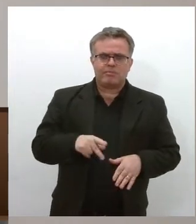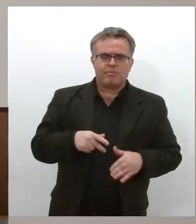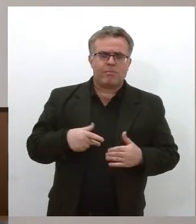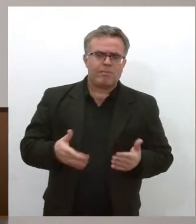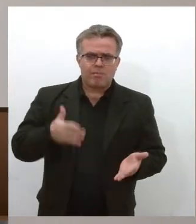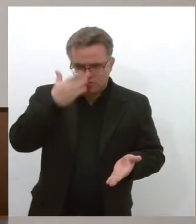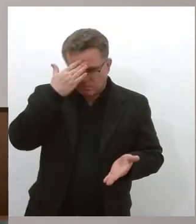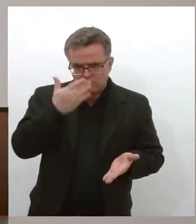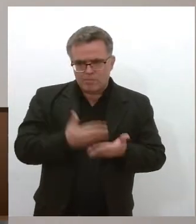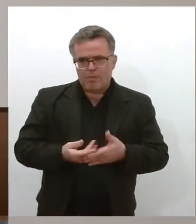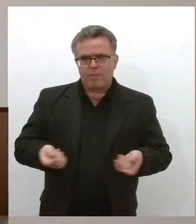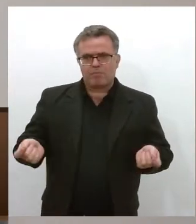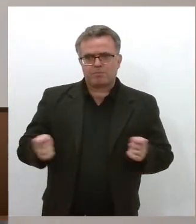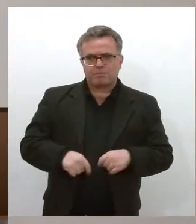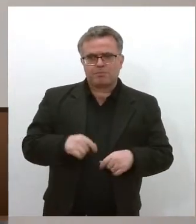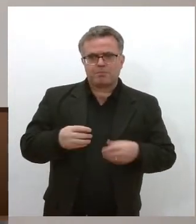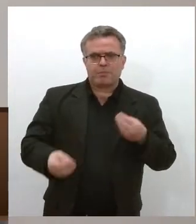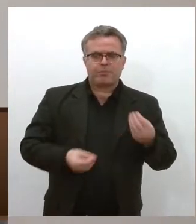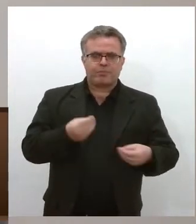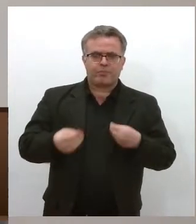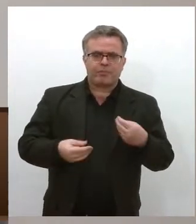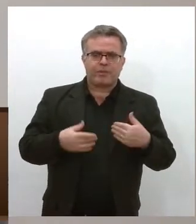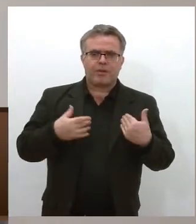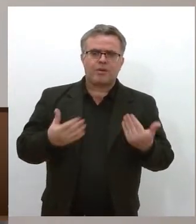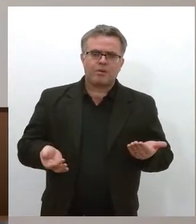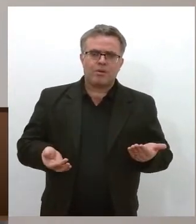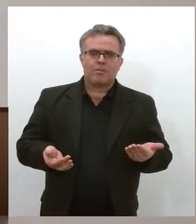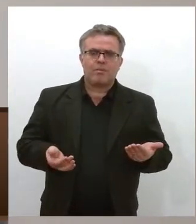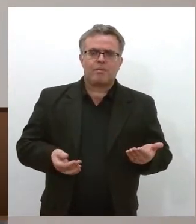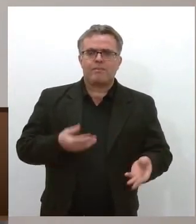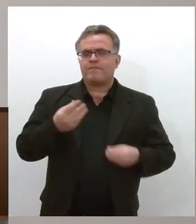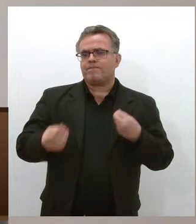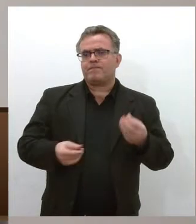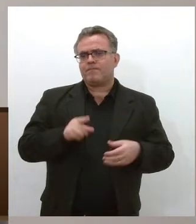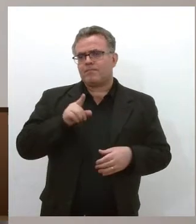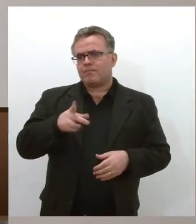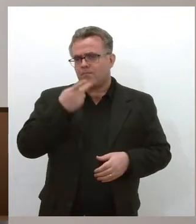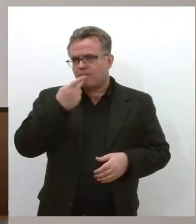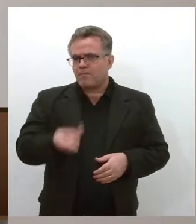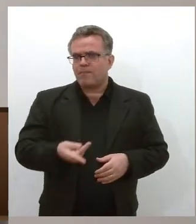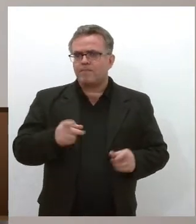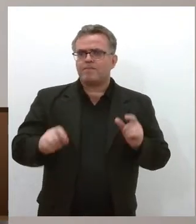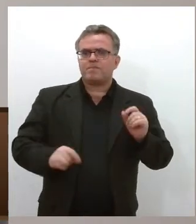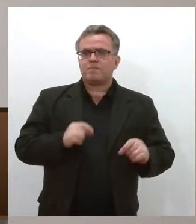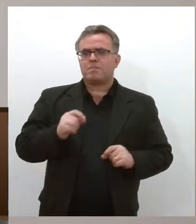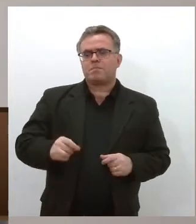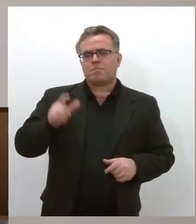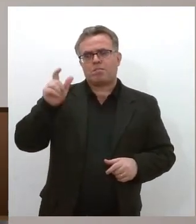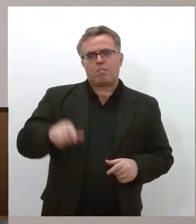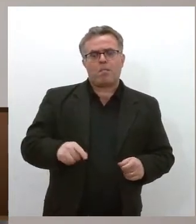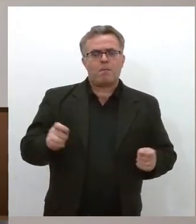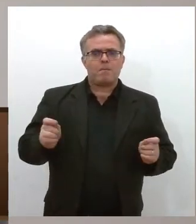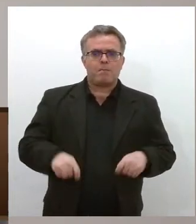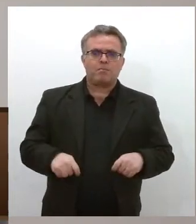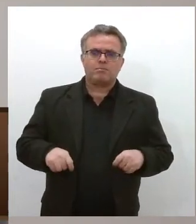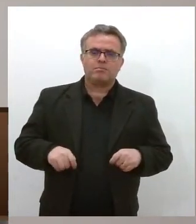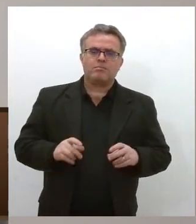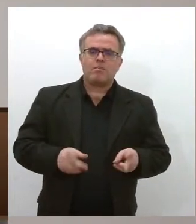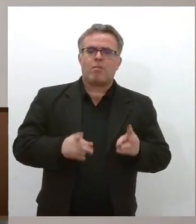estou criticando em relação a uma mulher? Né? E quando você, de fato, pega mulheres diversas, com todas as